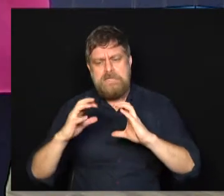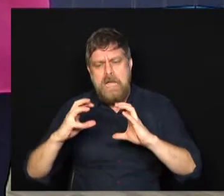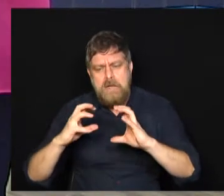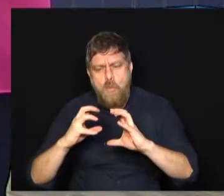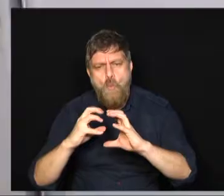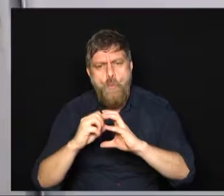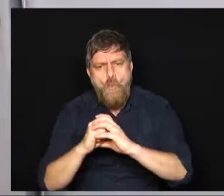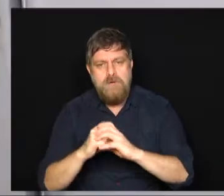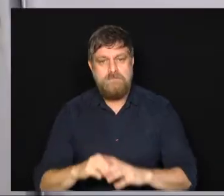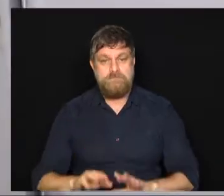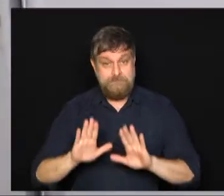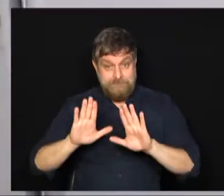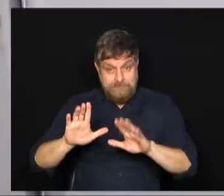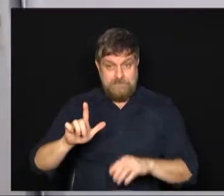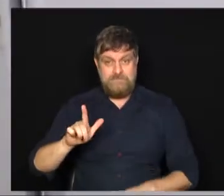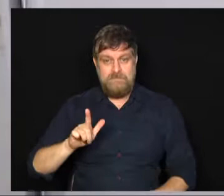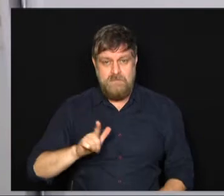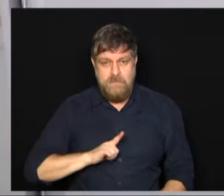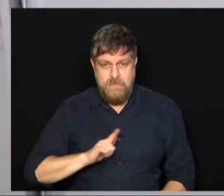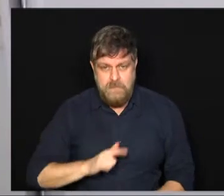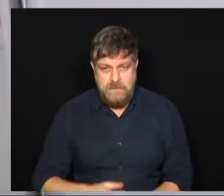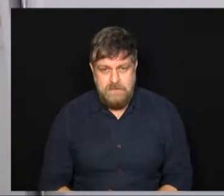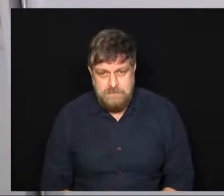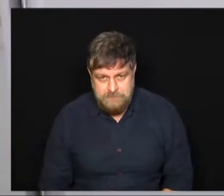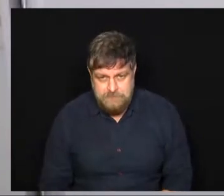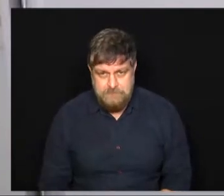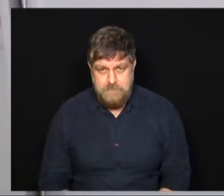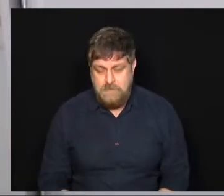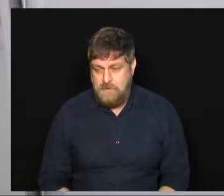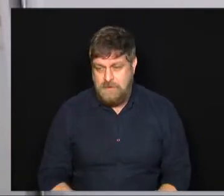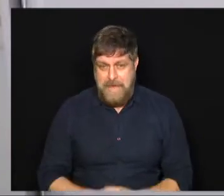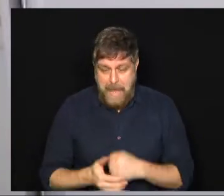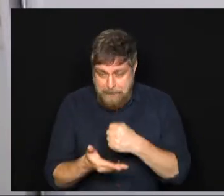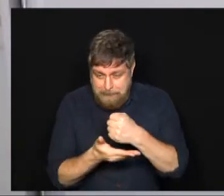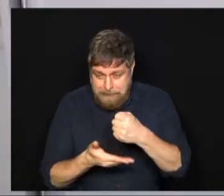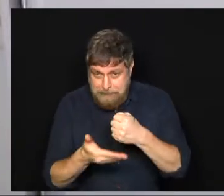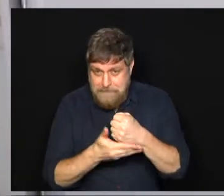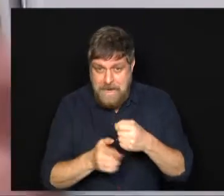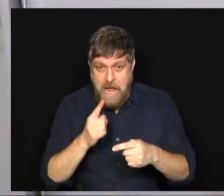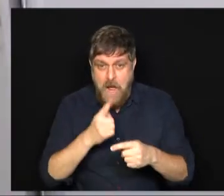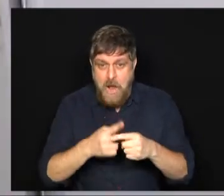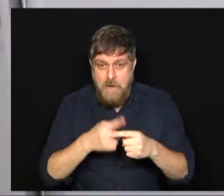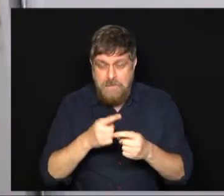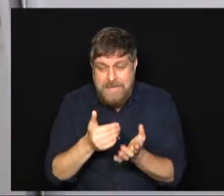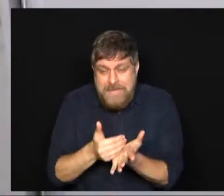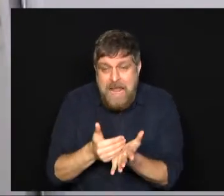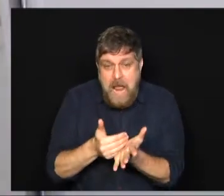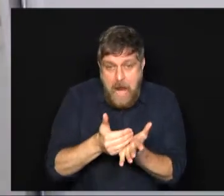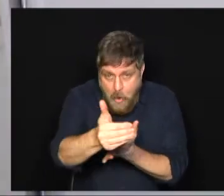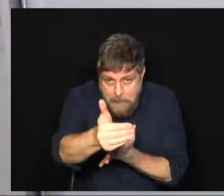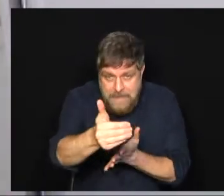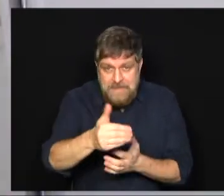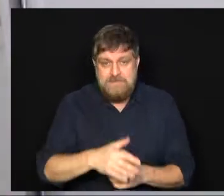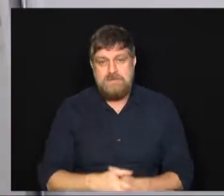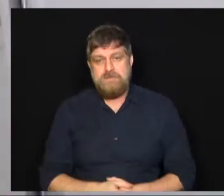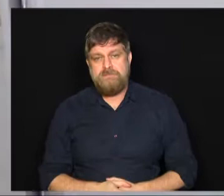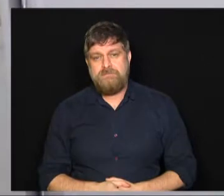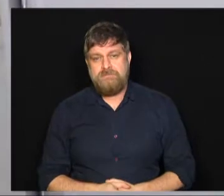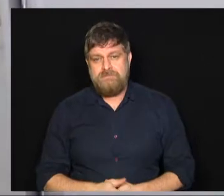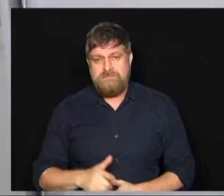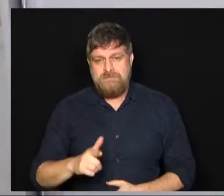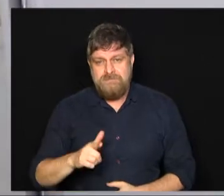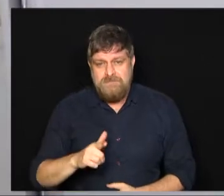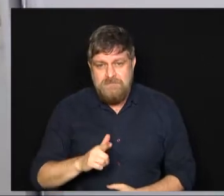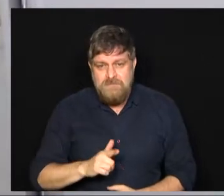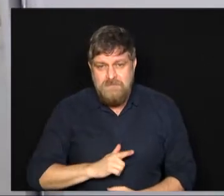Bem, a doença de Alzheimer é uma doença a causa, o pontapé inicial é um acúmulo